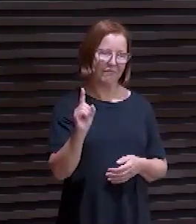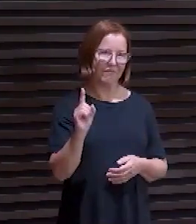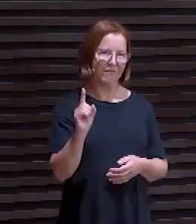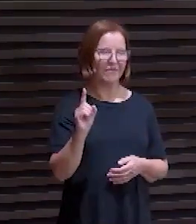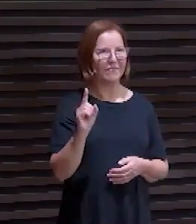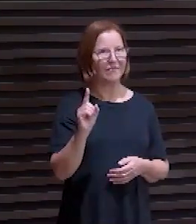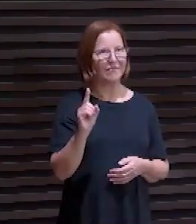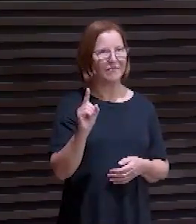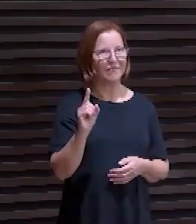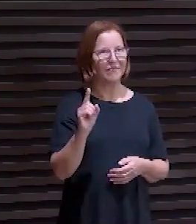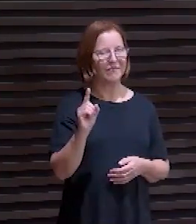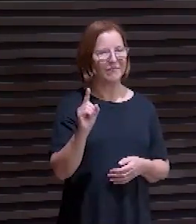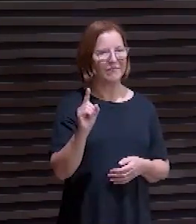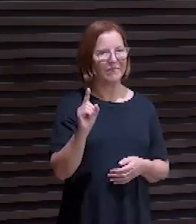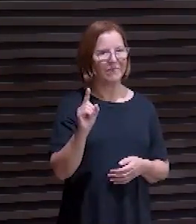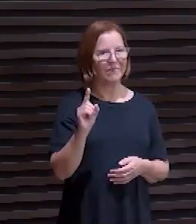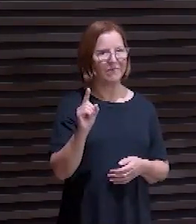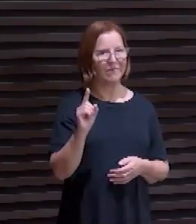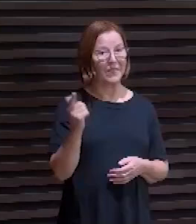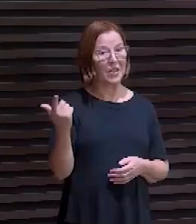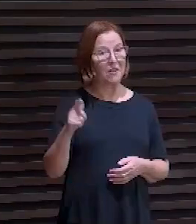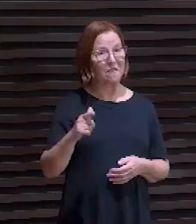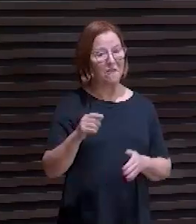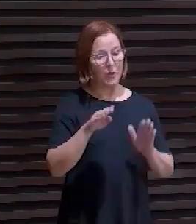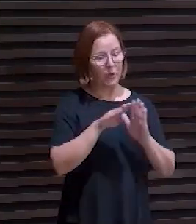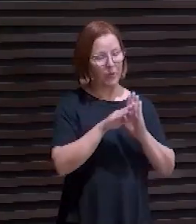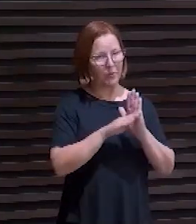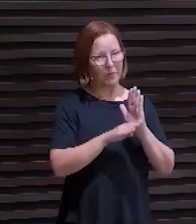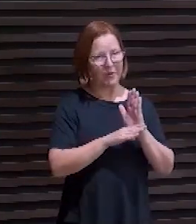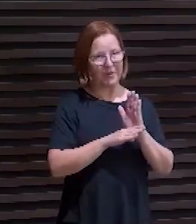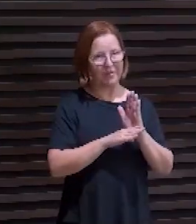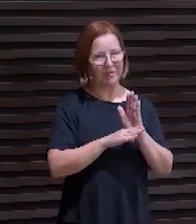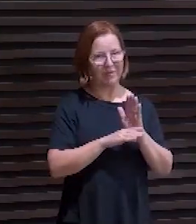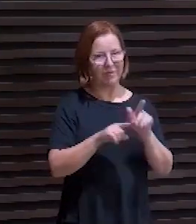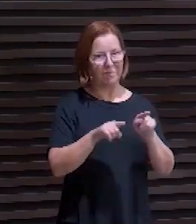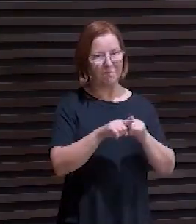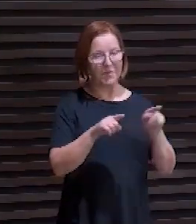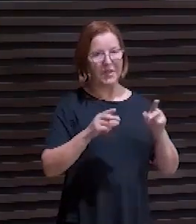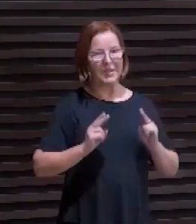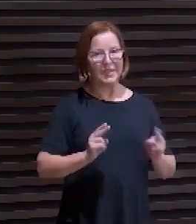saiu por um projeto, mas é coexistente.